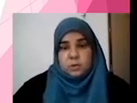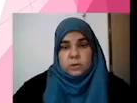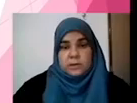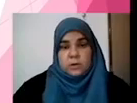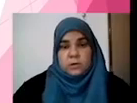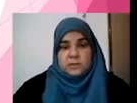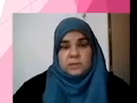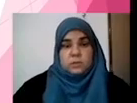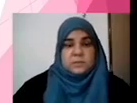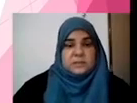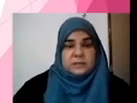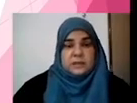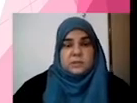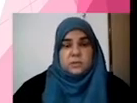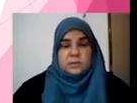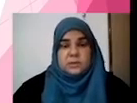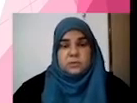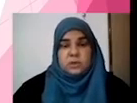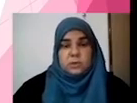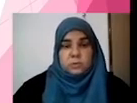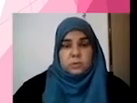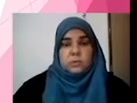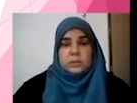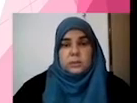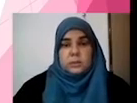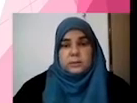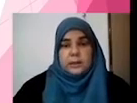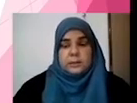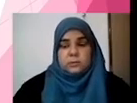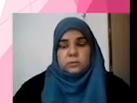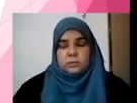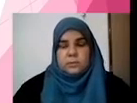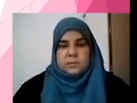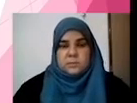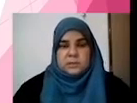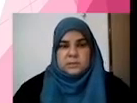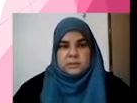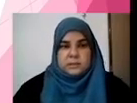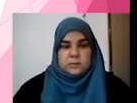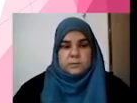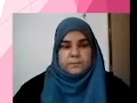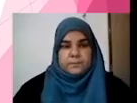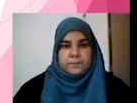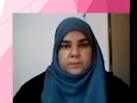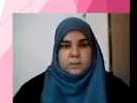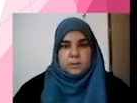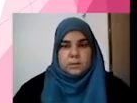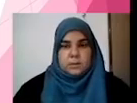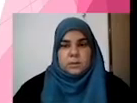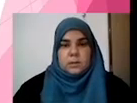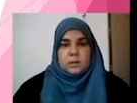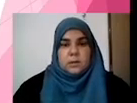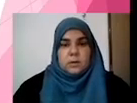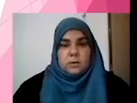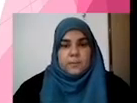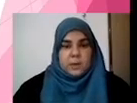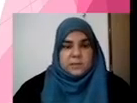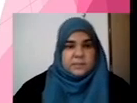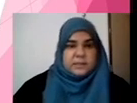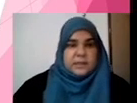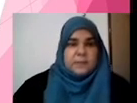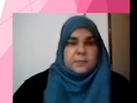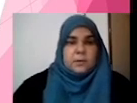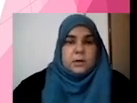já usou, né, o conceito de bissetriz, conceito de altura, tá? Tudo no mesmo exercício. O